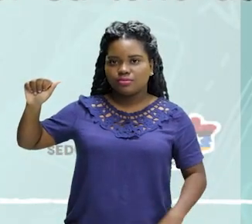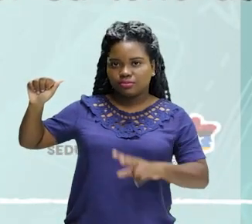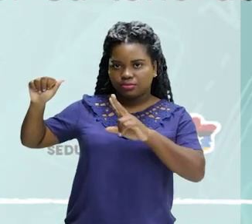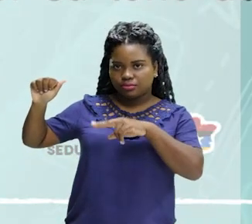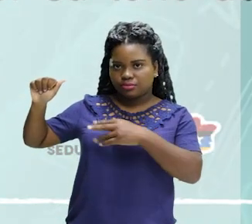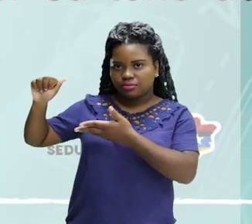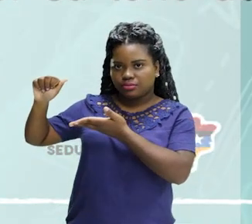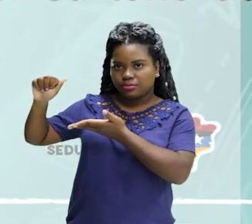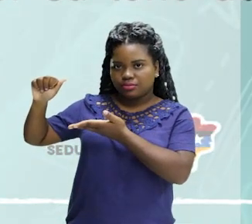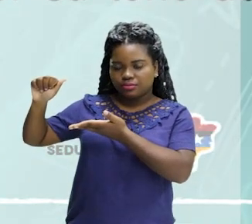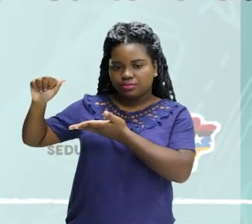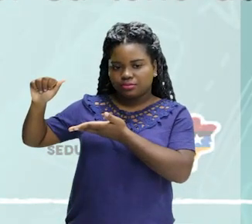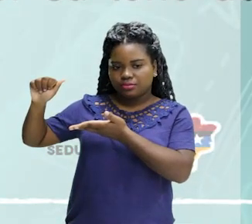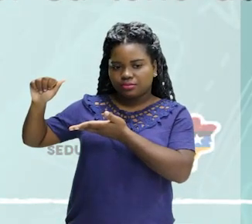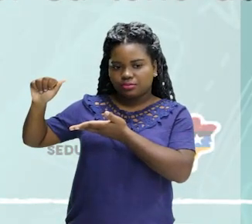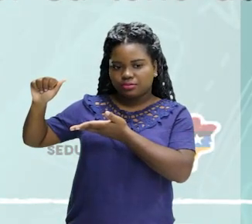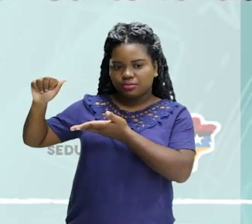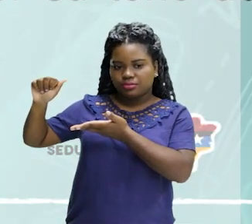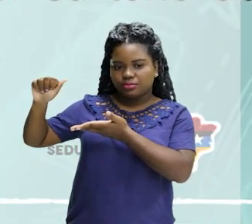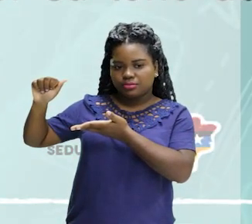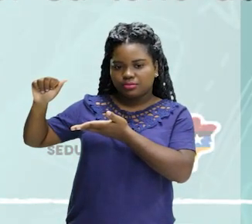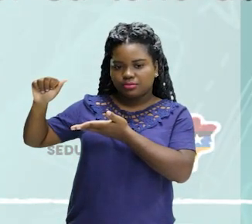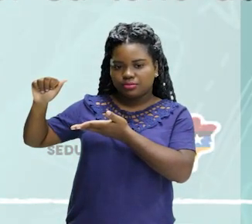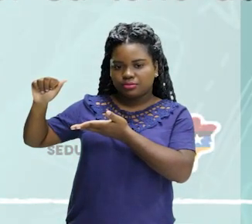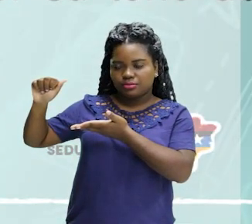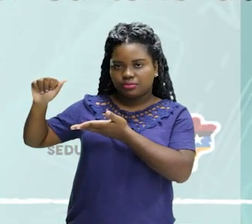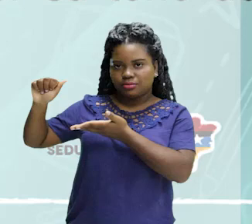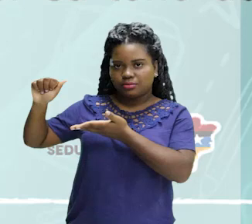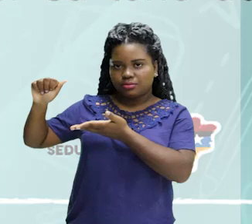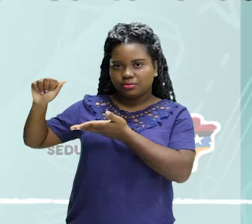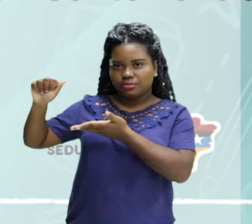los últimos meses,